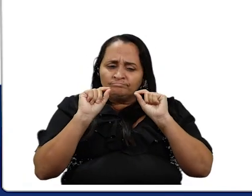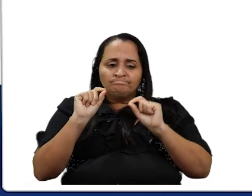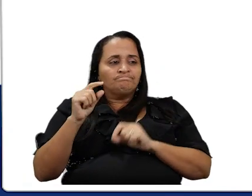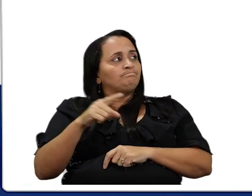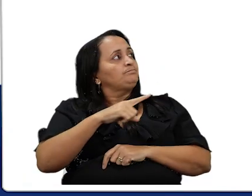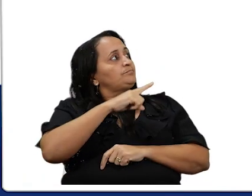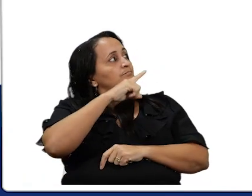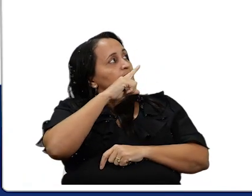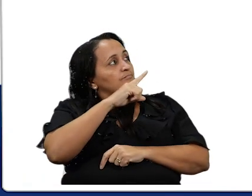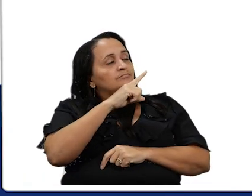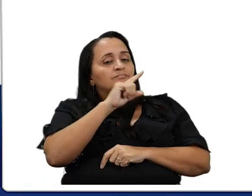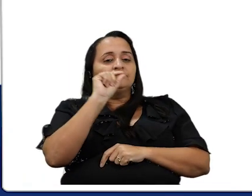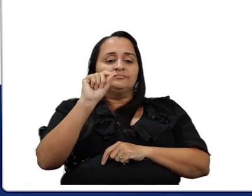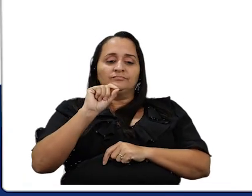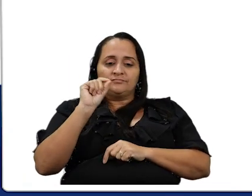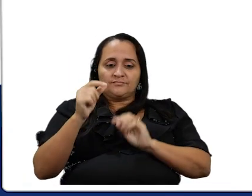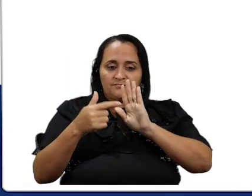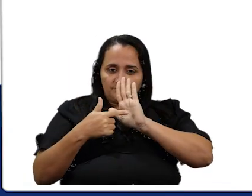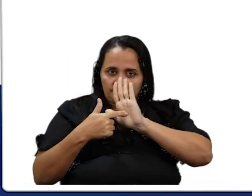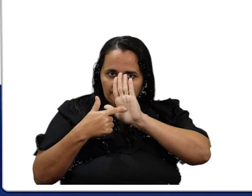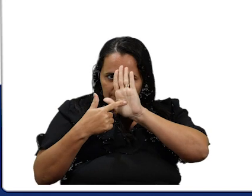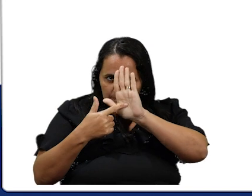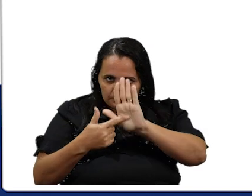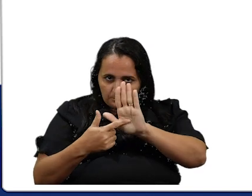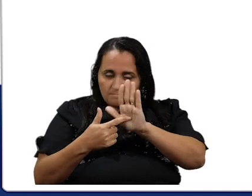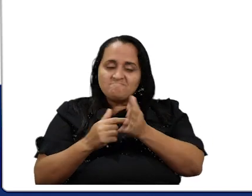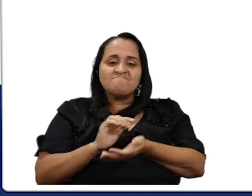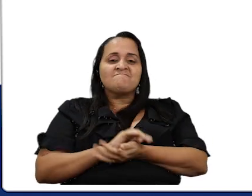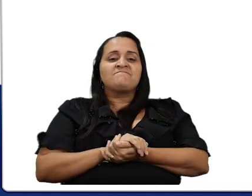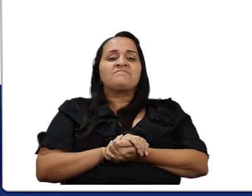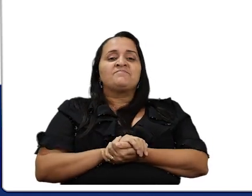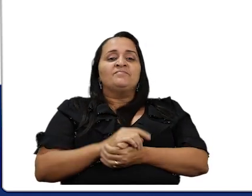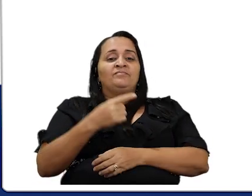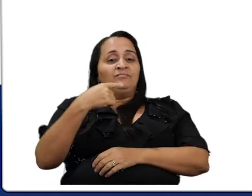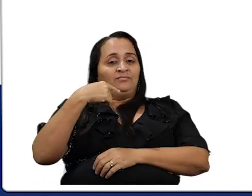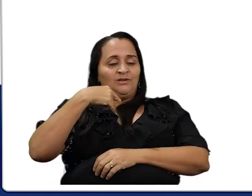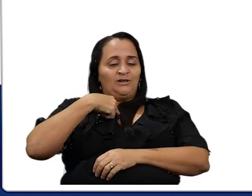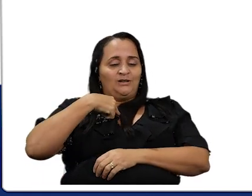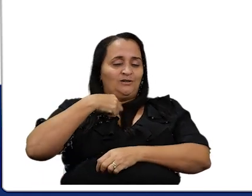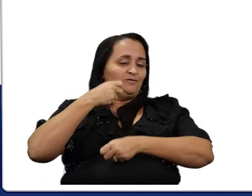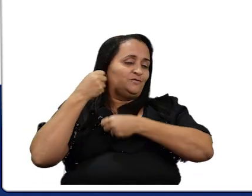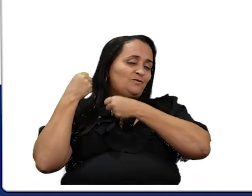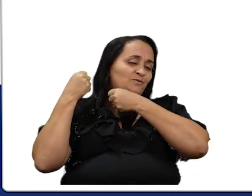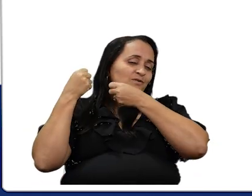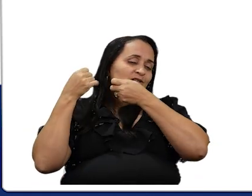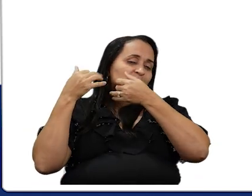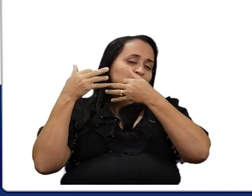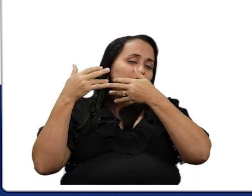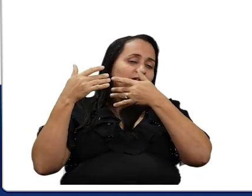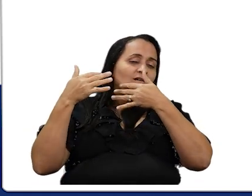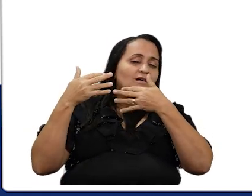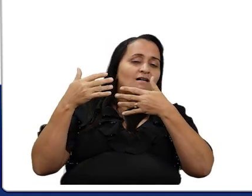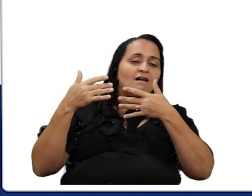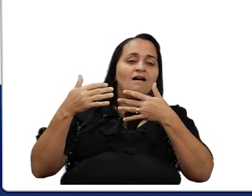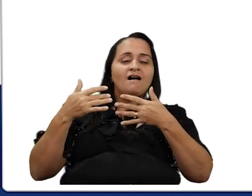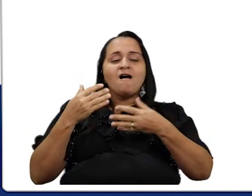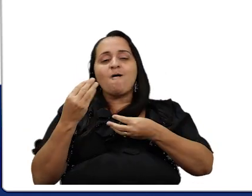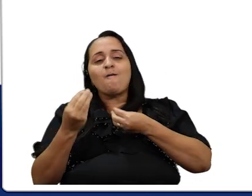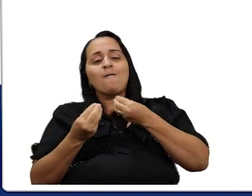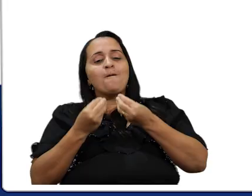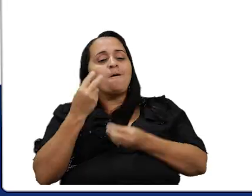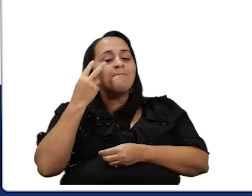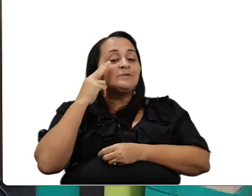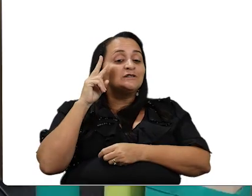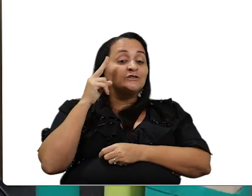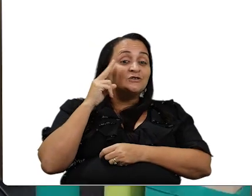meu papel nesse momento. Hoje eu vou ser a narradora dessa história, tá? E